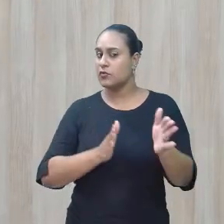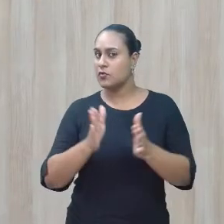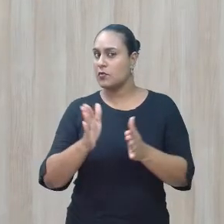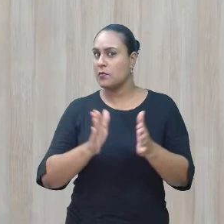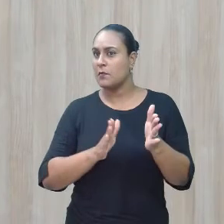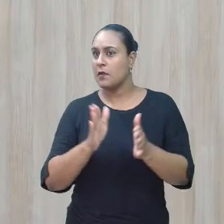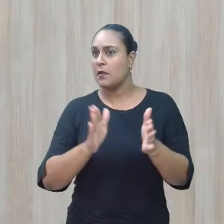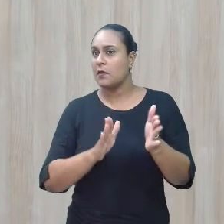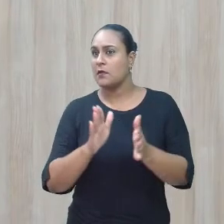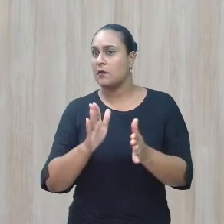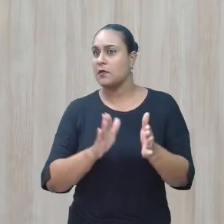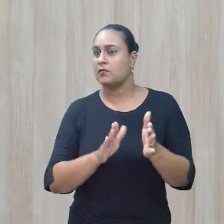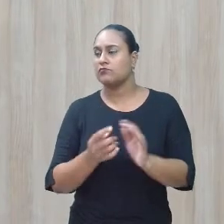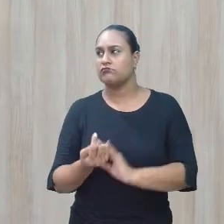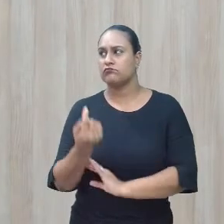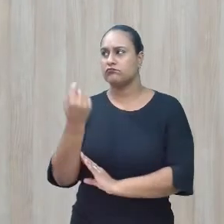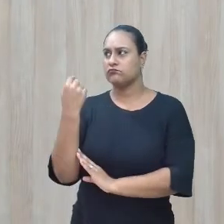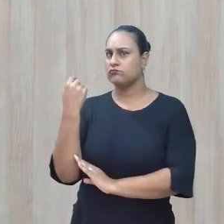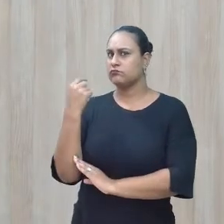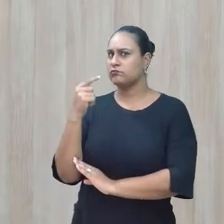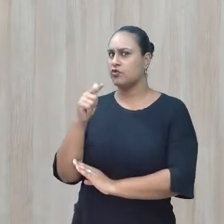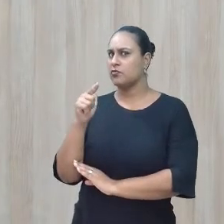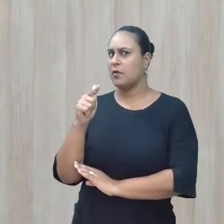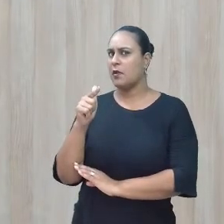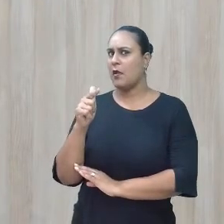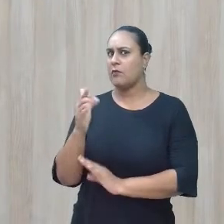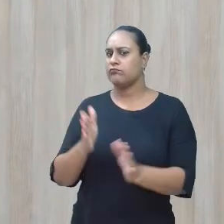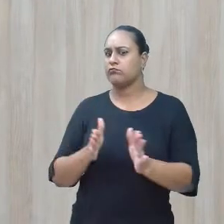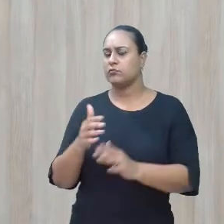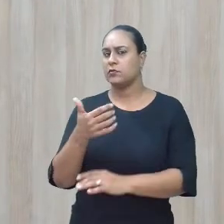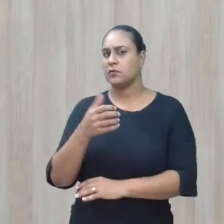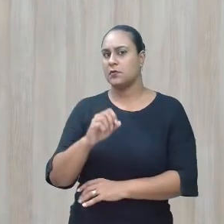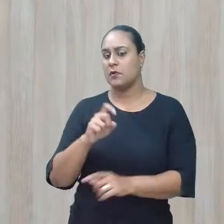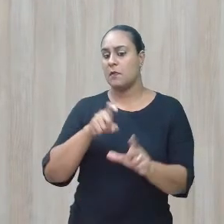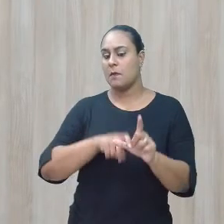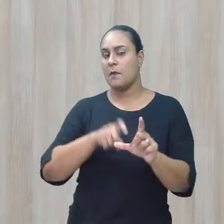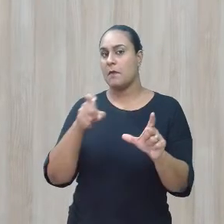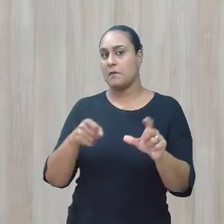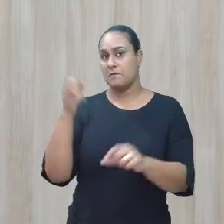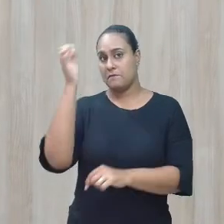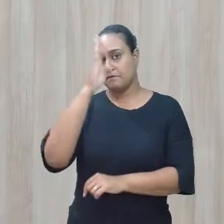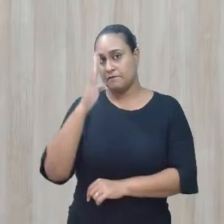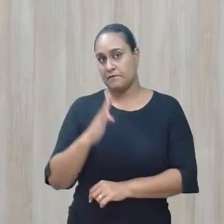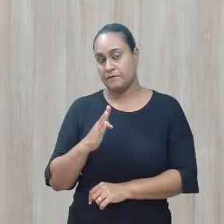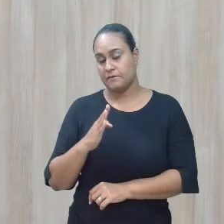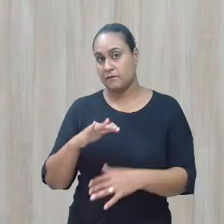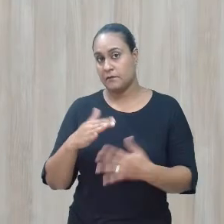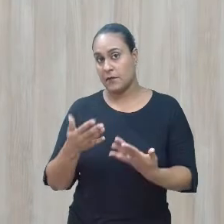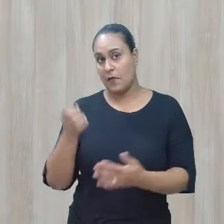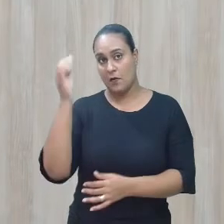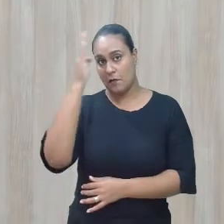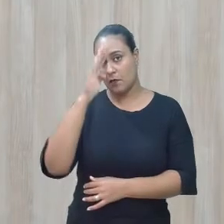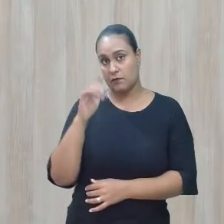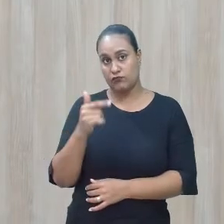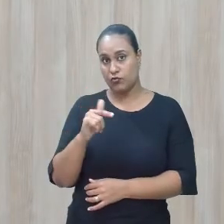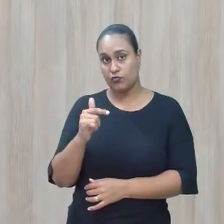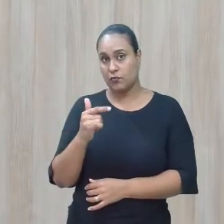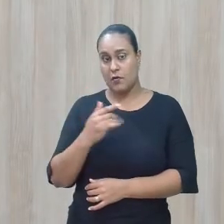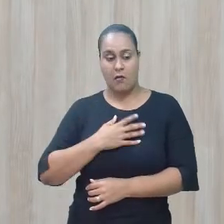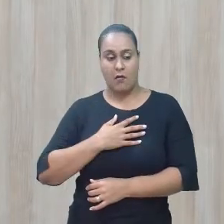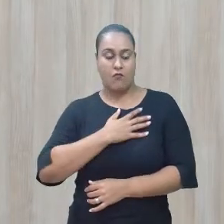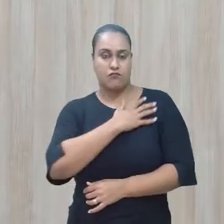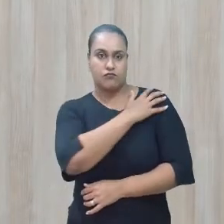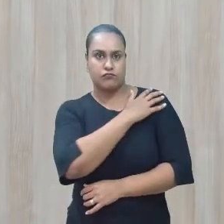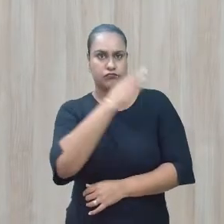período, né, então, não tinha feito 10 anos ainda da independência do Brasil. E o Brasil não tinha ainda um exército